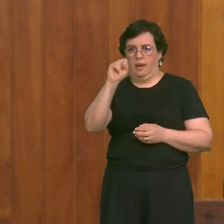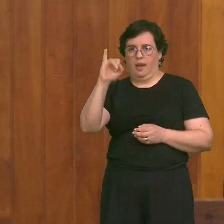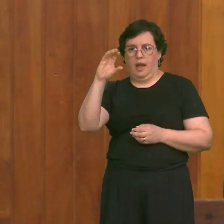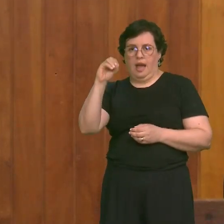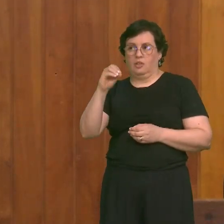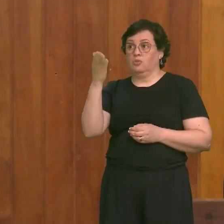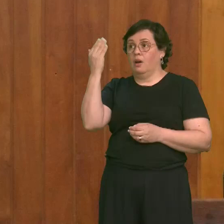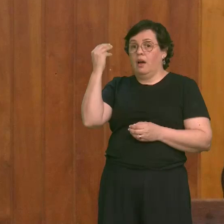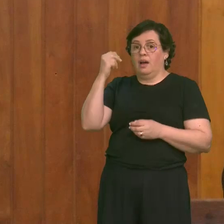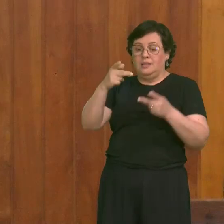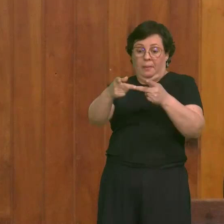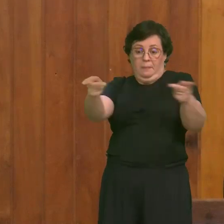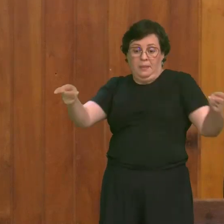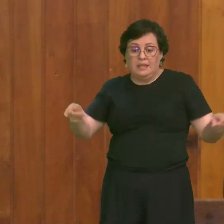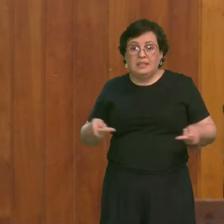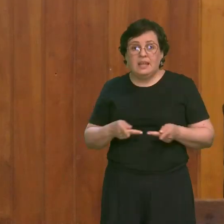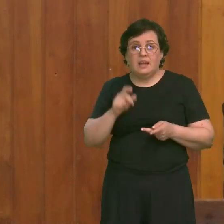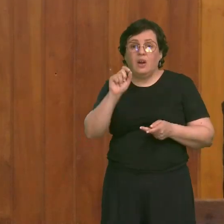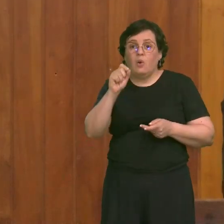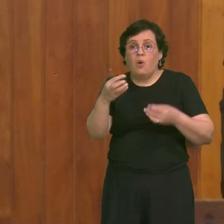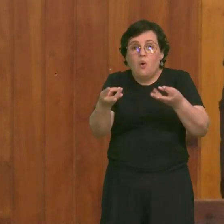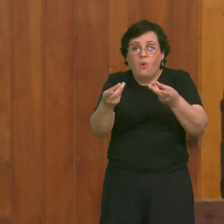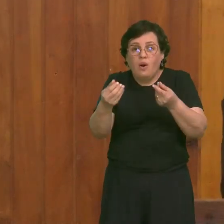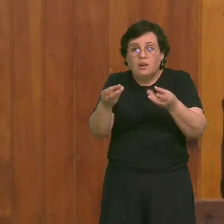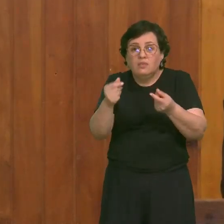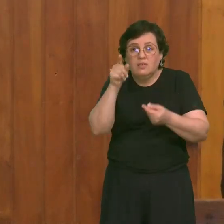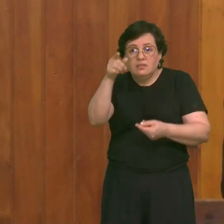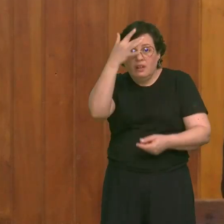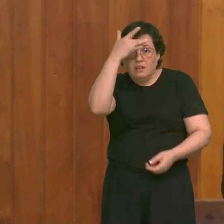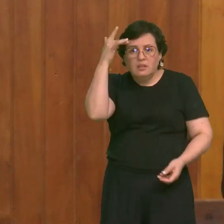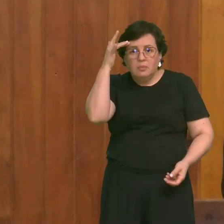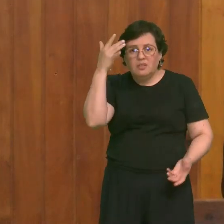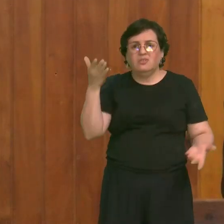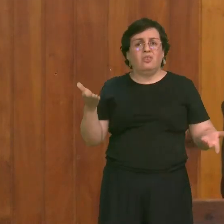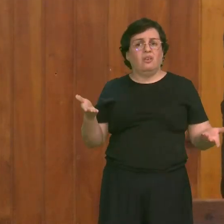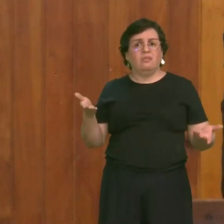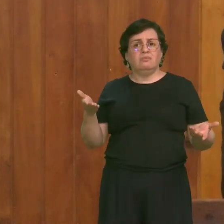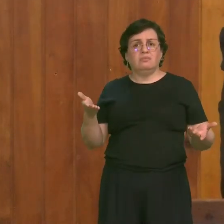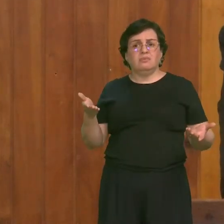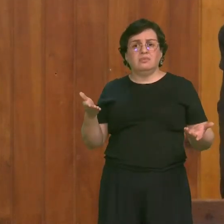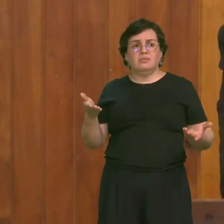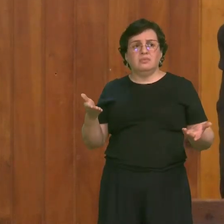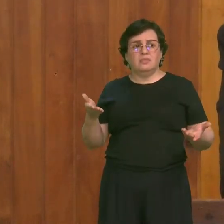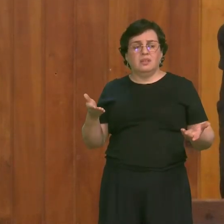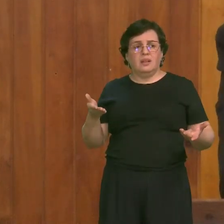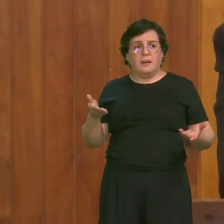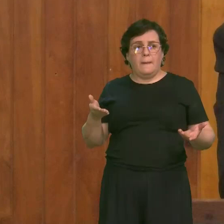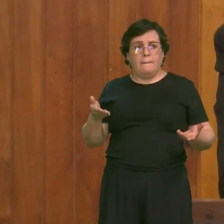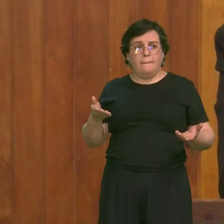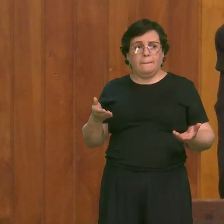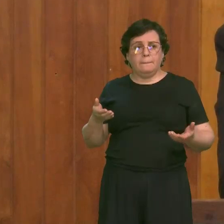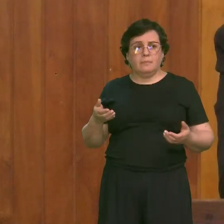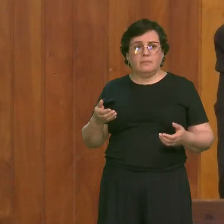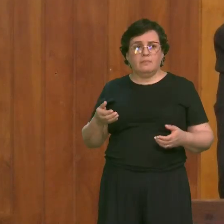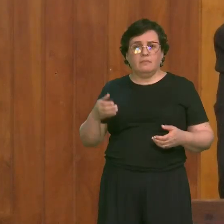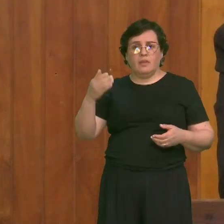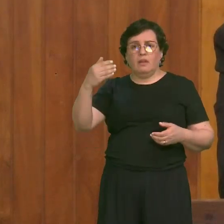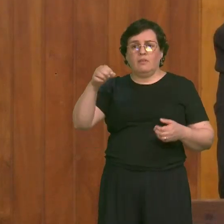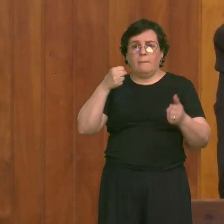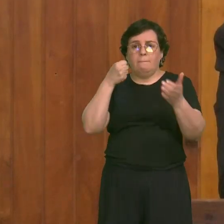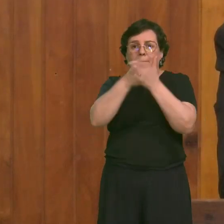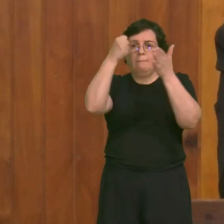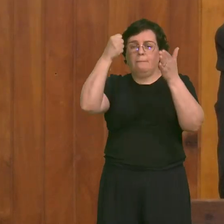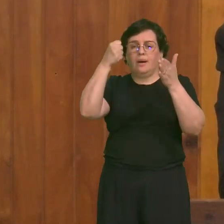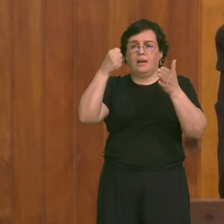é tinha uma pizzaria Qual a qualificação desse sujeito bateu a viatura da área da saúde escondeu